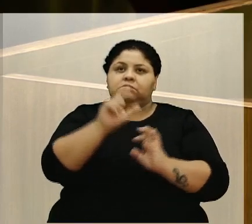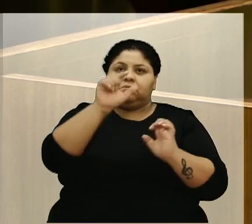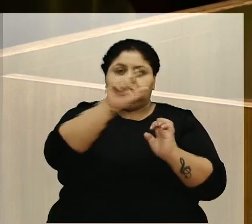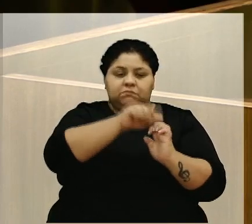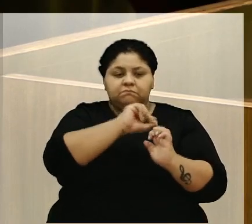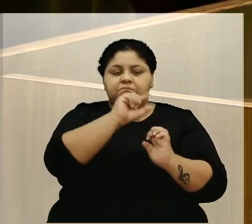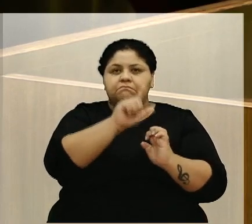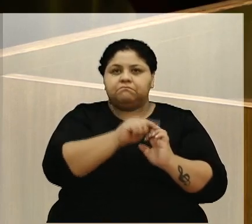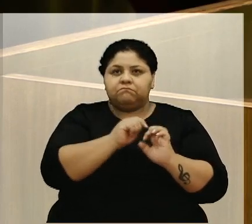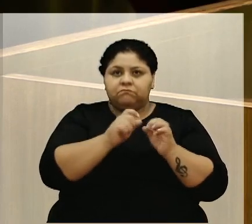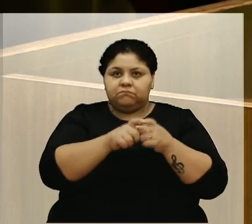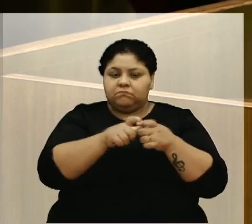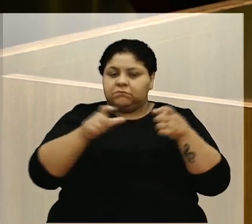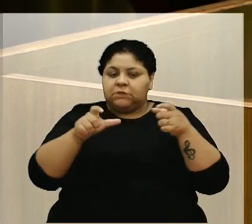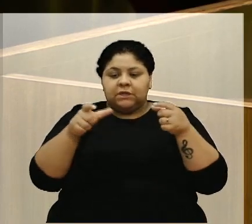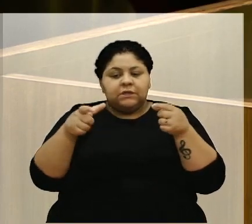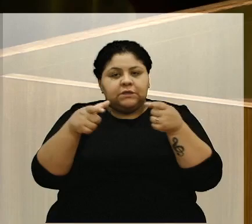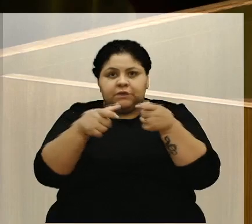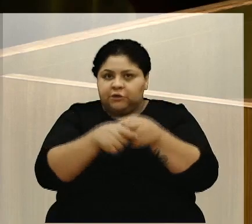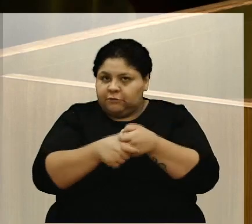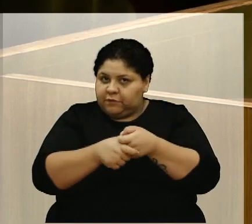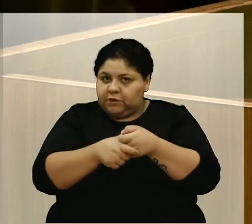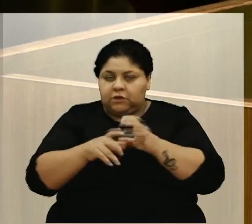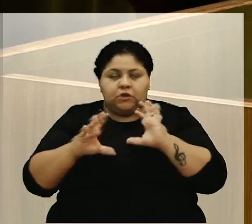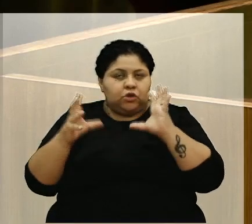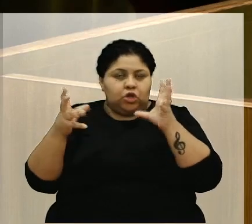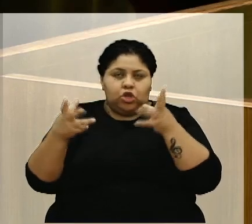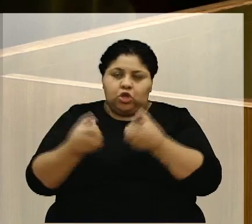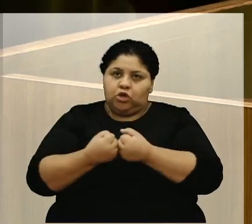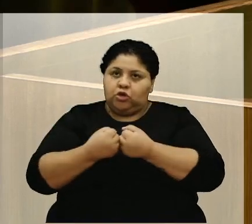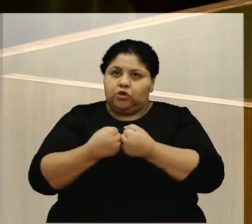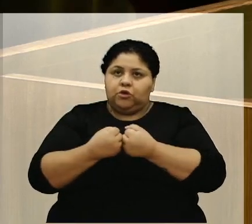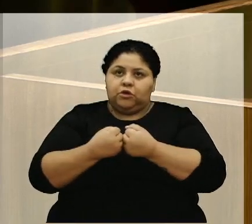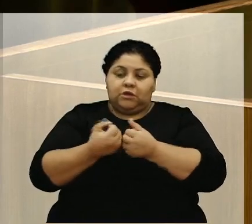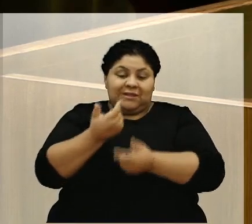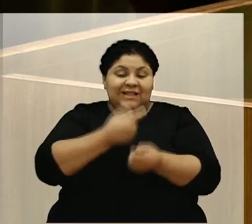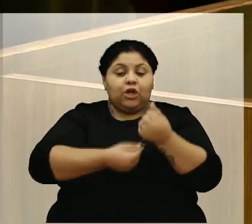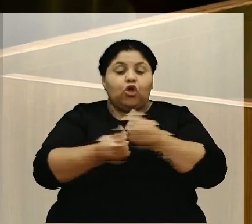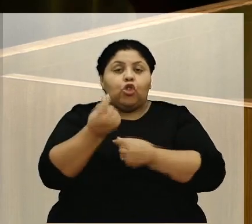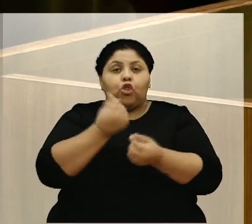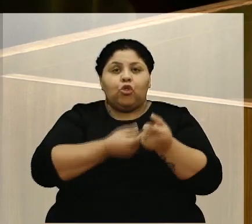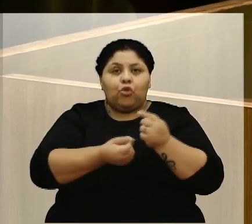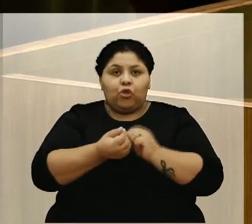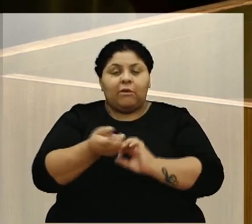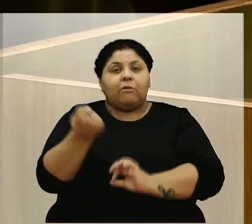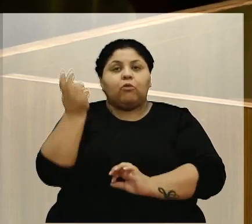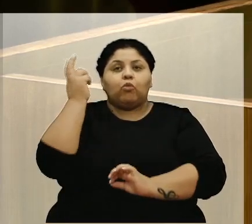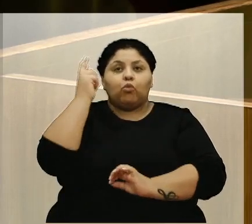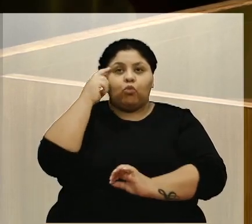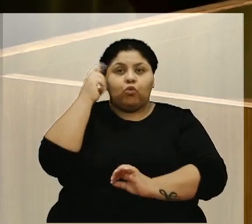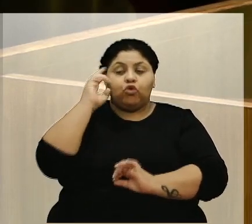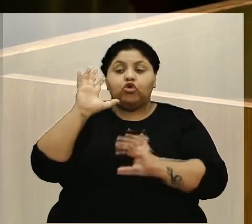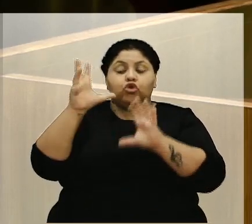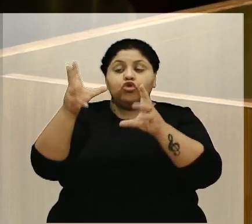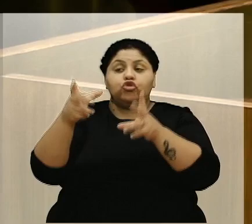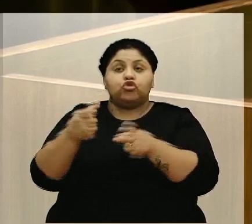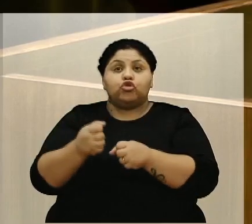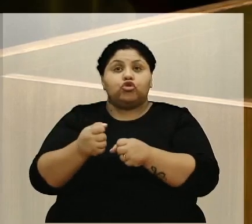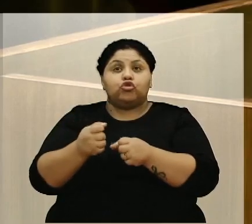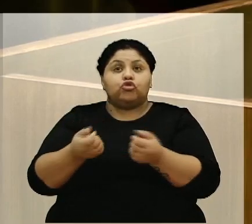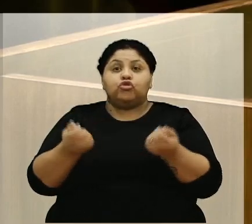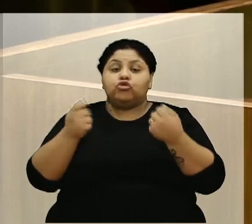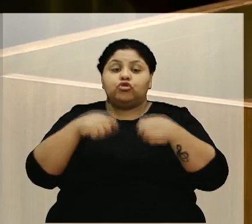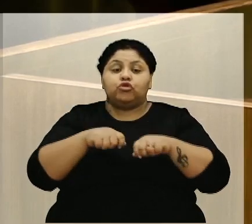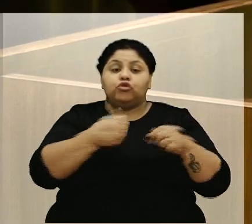empresas, grandes, pequenas empresas, todas, a economia, a cultura, tudo isso vai precisar